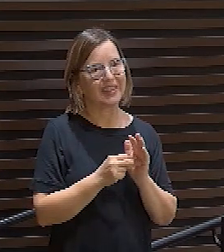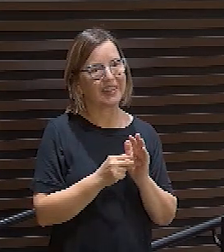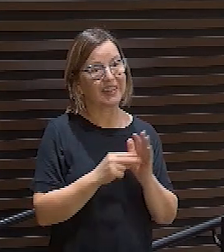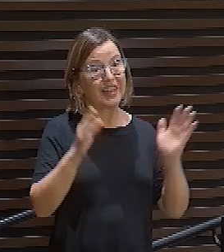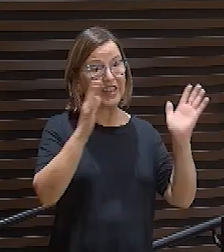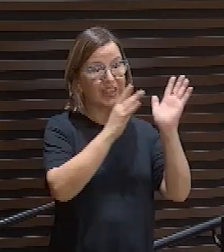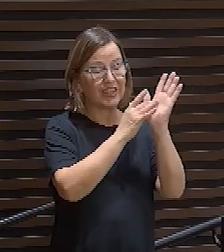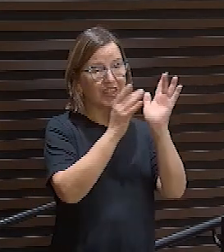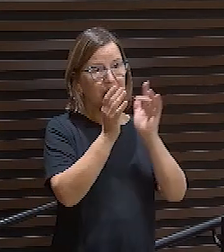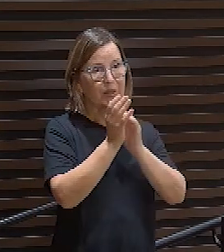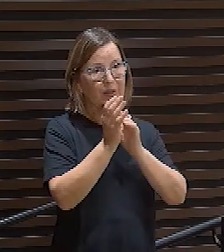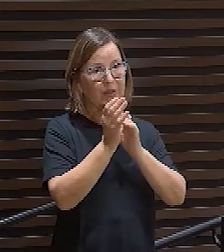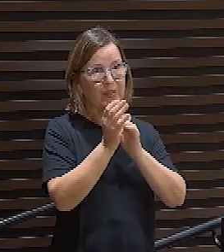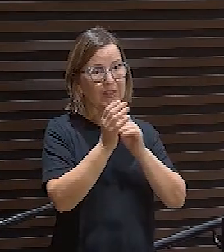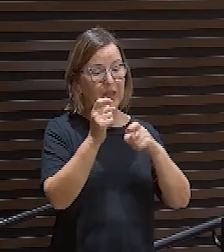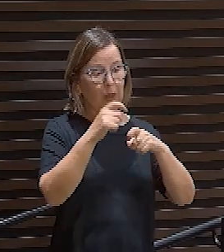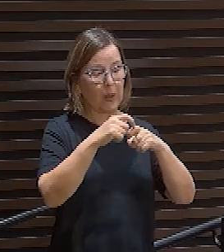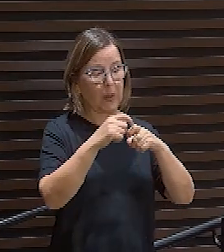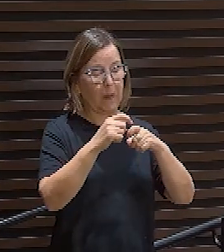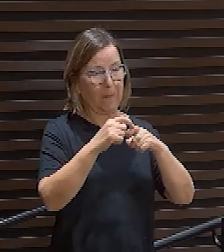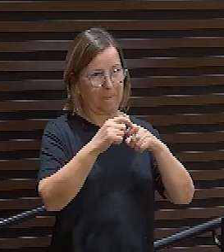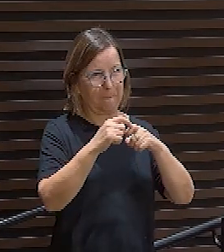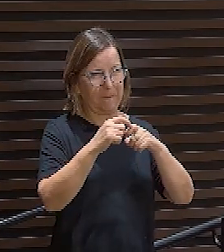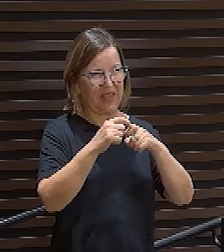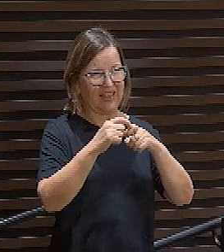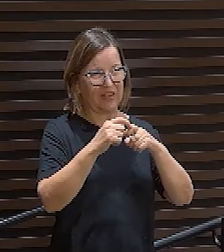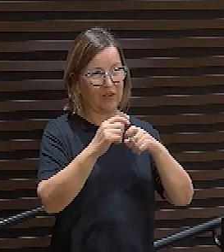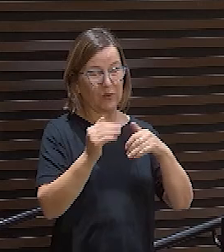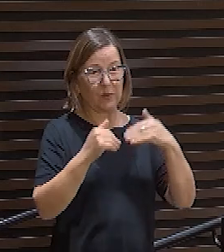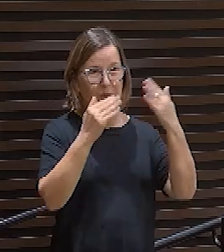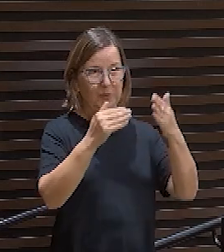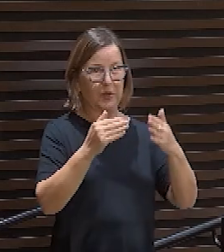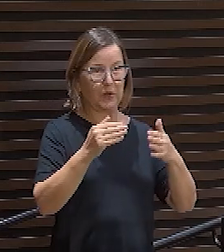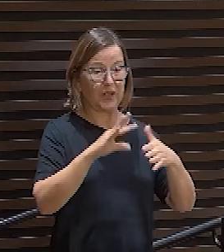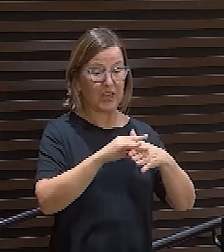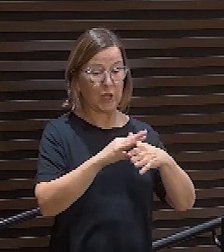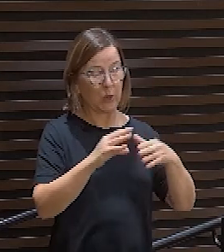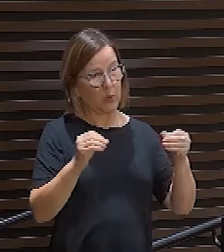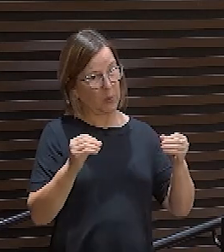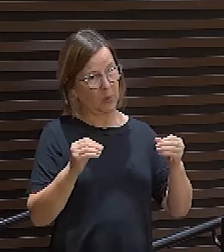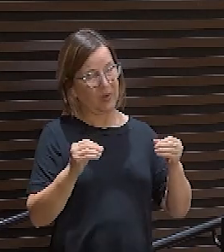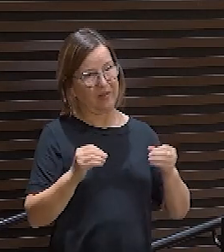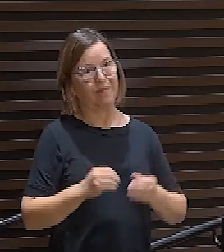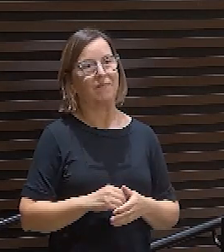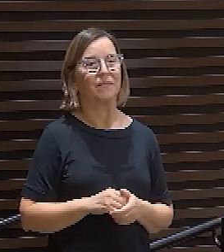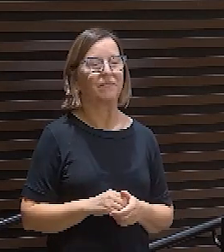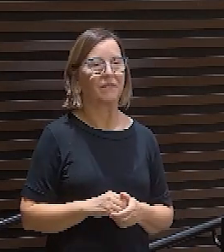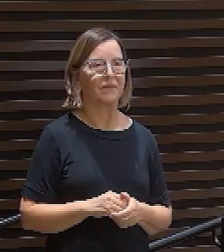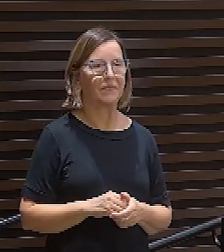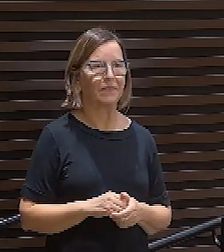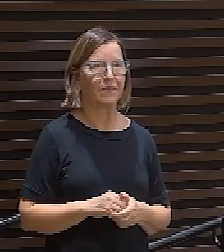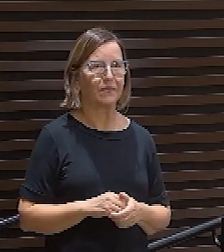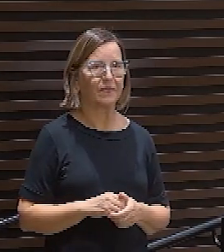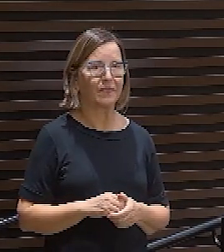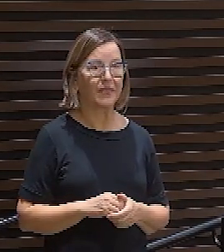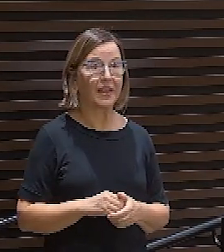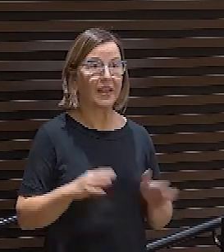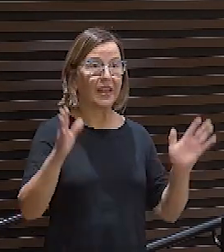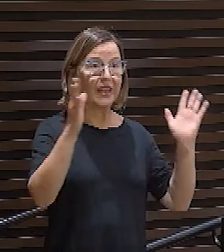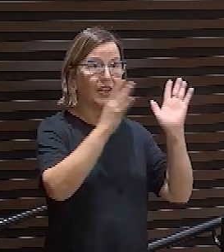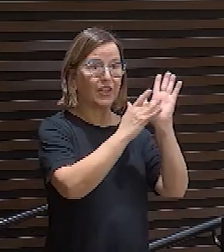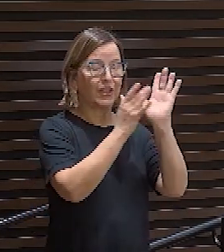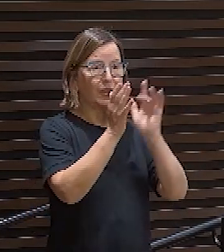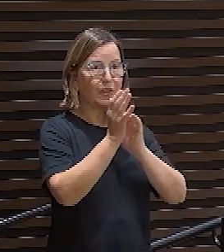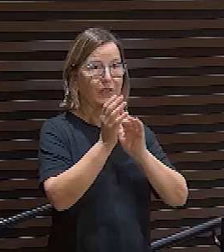é o médico dos médicos. Ele cura o corpo. Ele vai apresentar a sua igreja, a sua